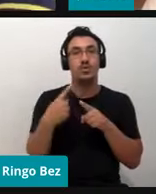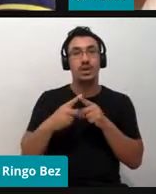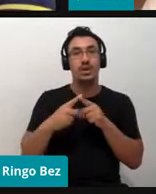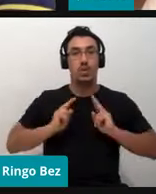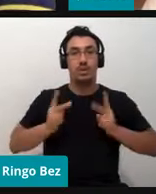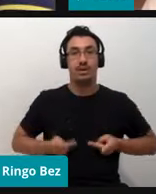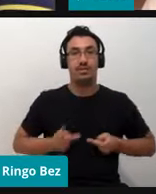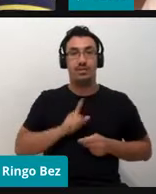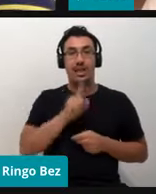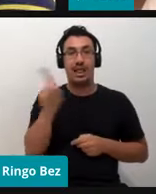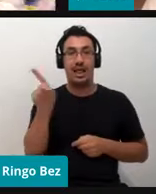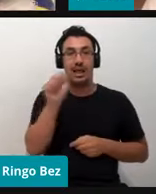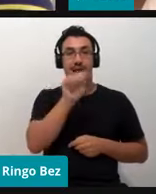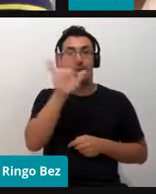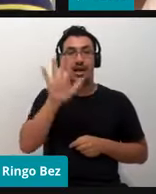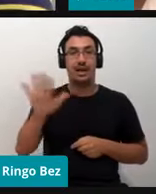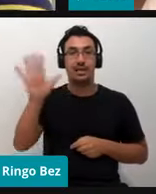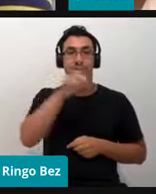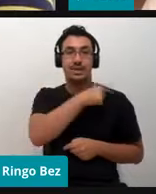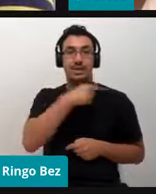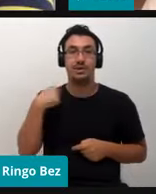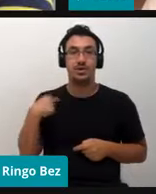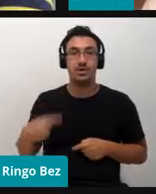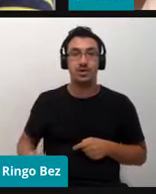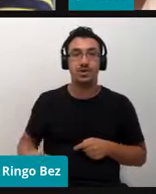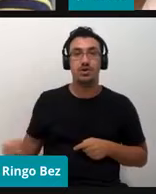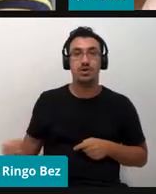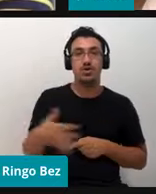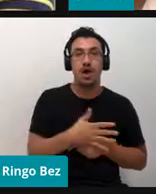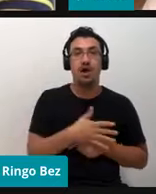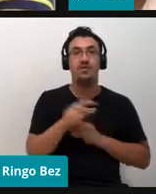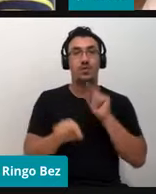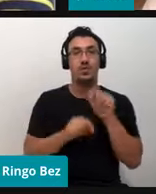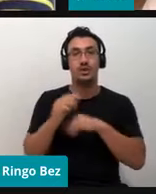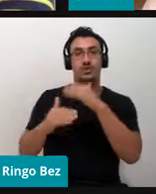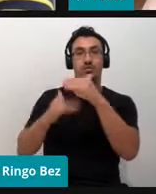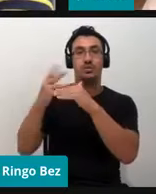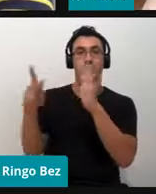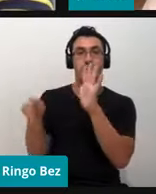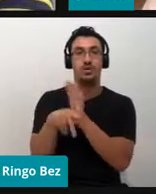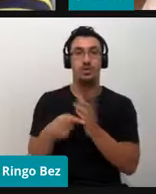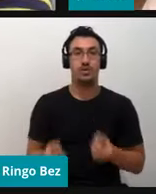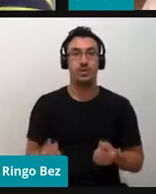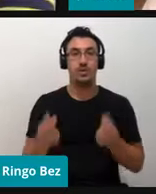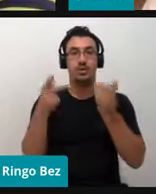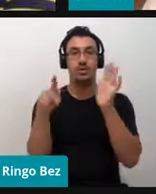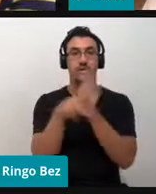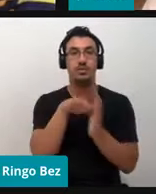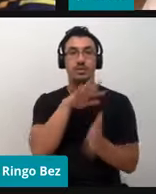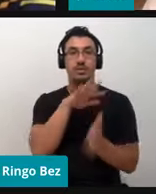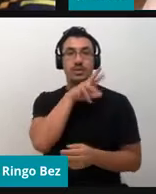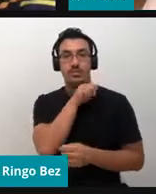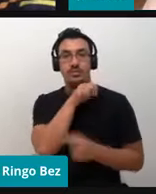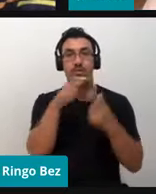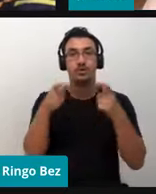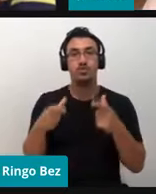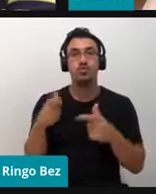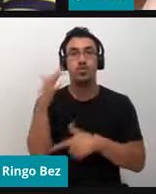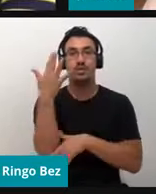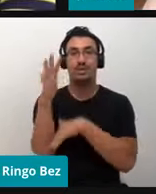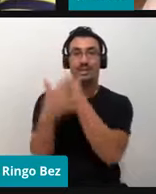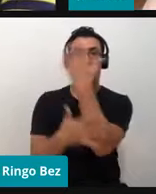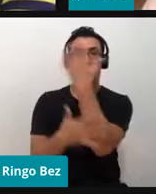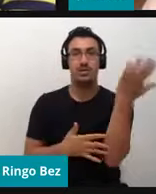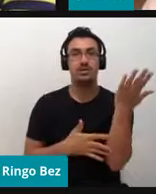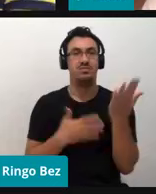está abrindo novas frentes de desenvolvimento e crescimento econômico em cima dos ambientes naturais. E o que a gente tem a ver com isso